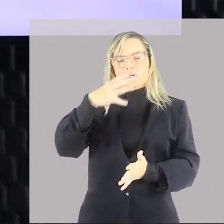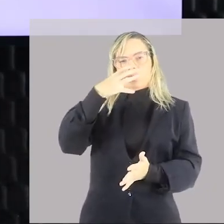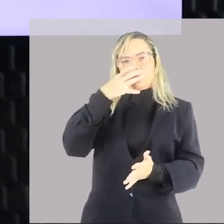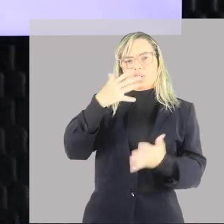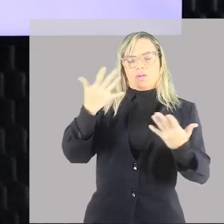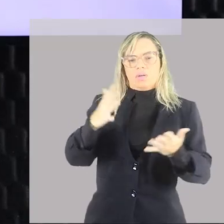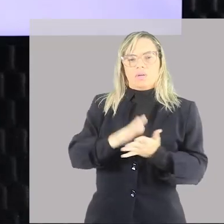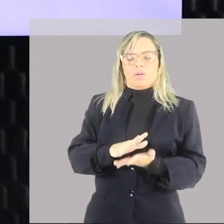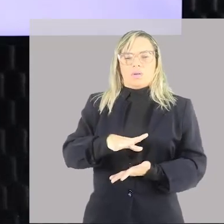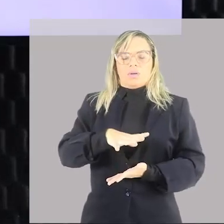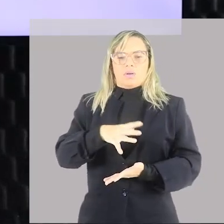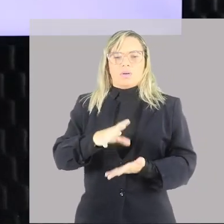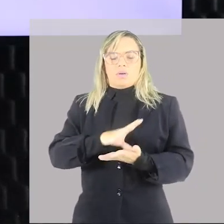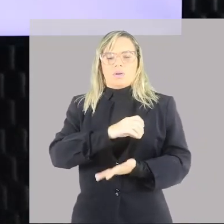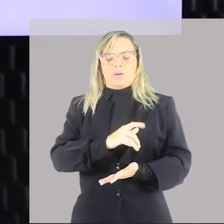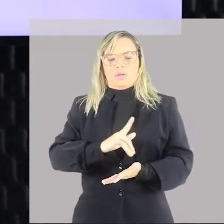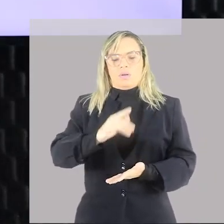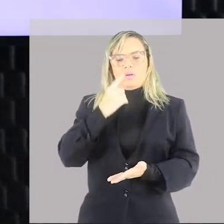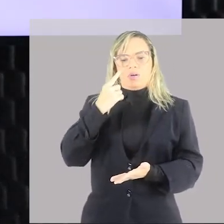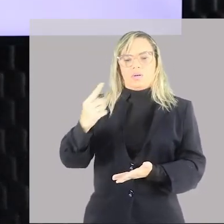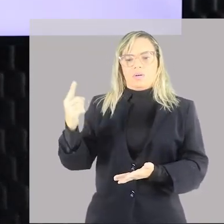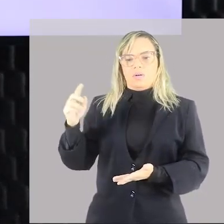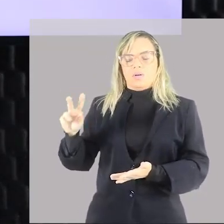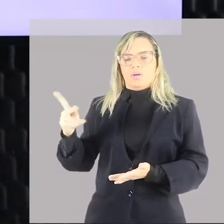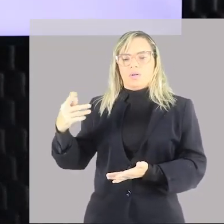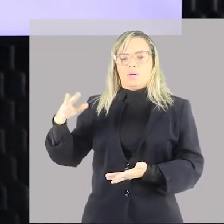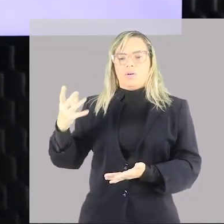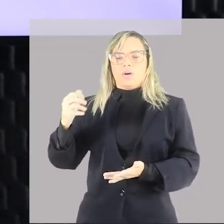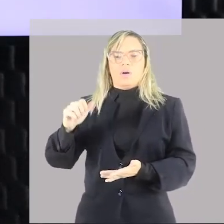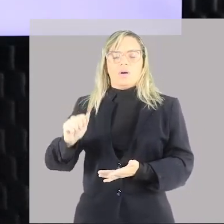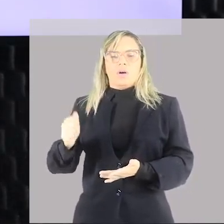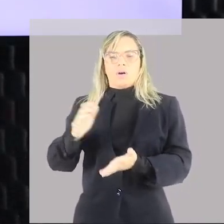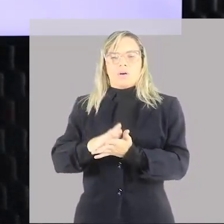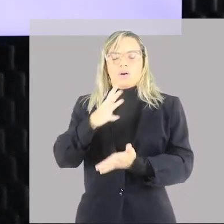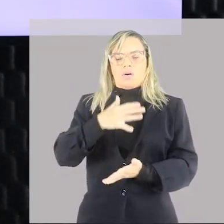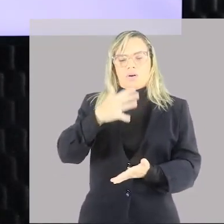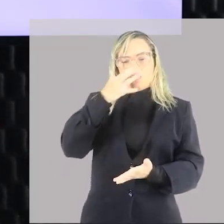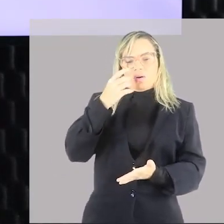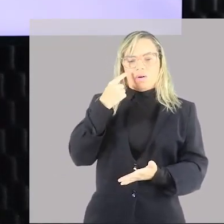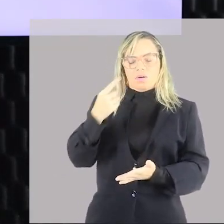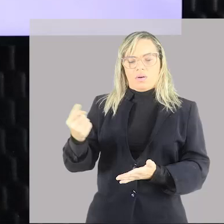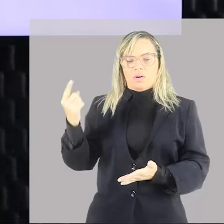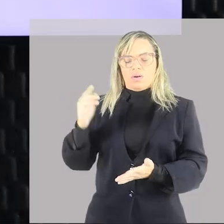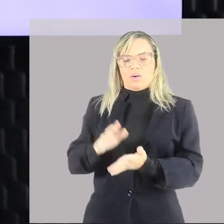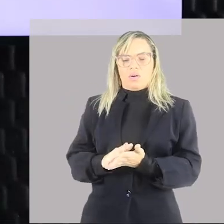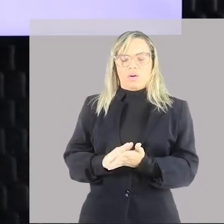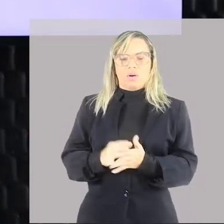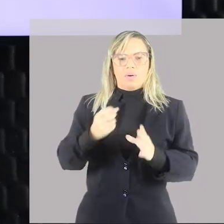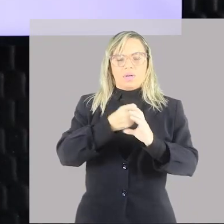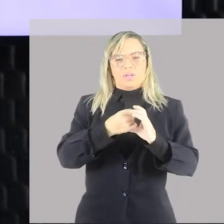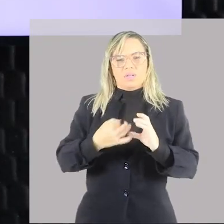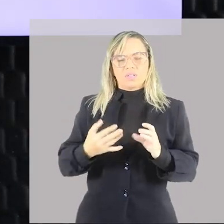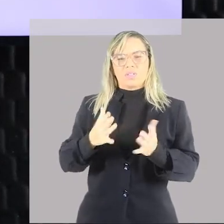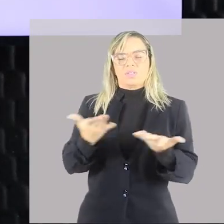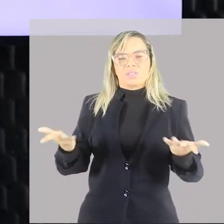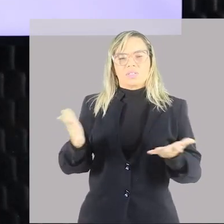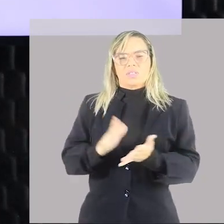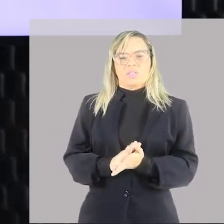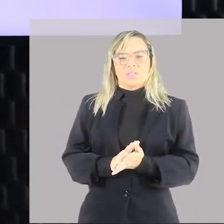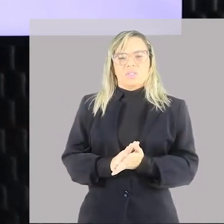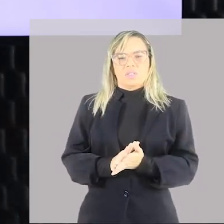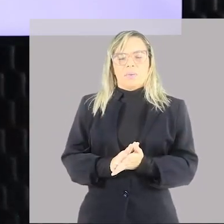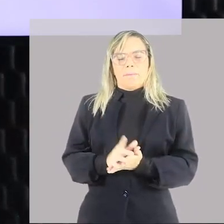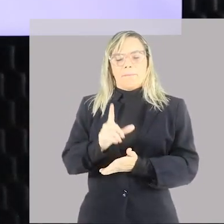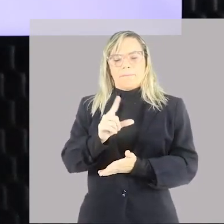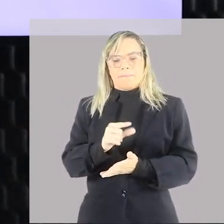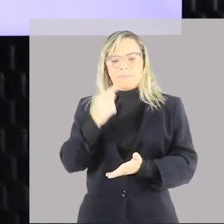como o talma é perplexidade. A fruição é apenas um elemento vago dentro destas atitudes. A fé é